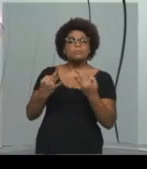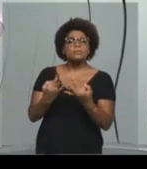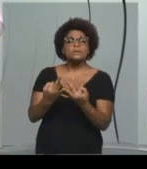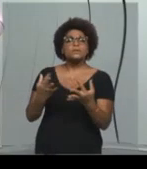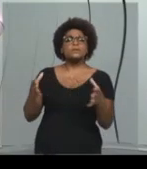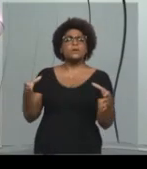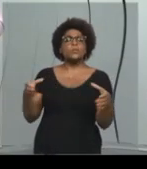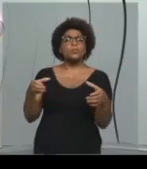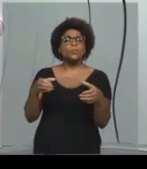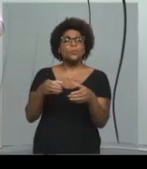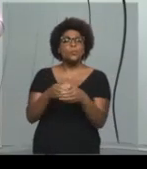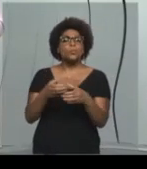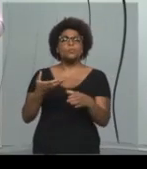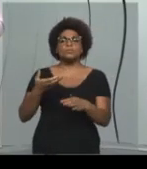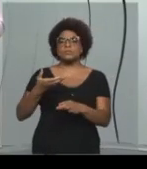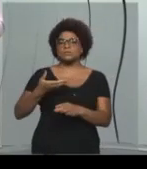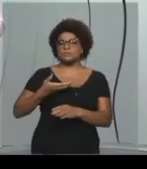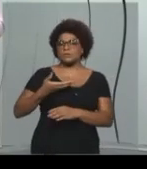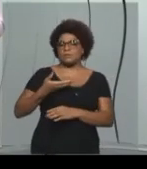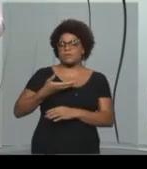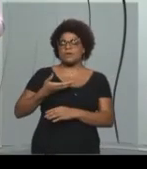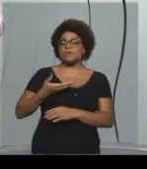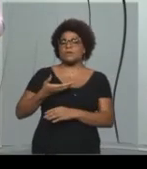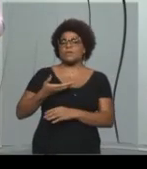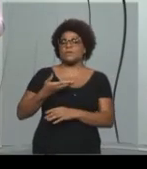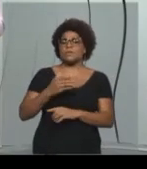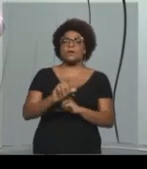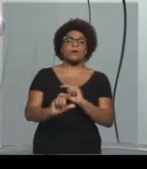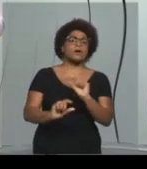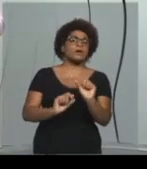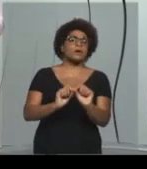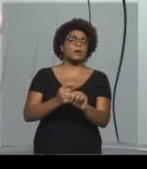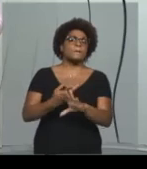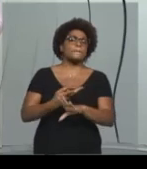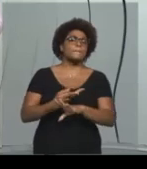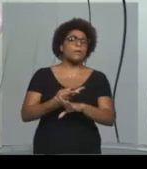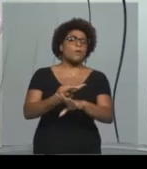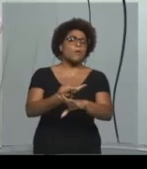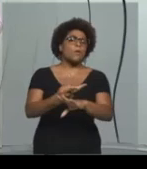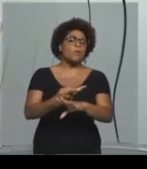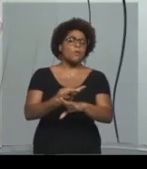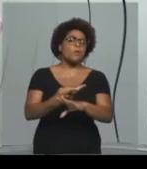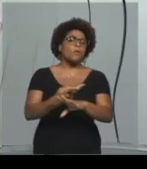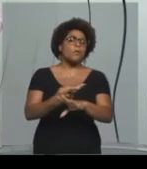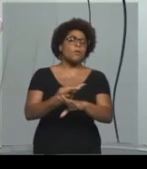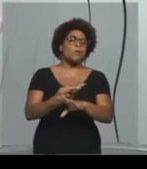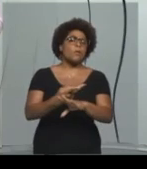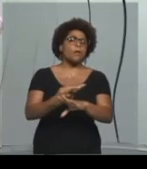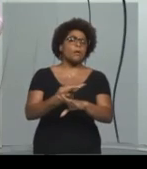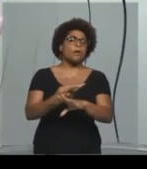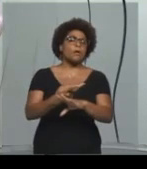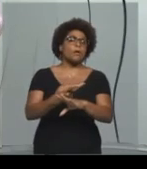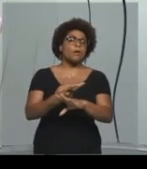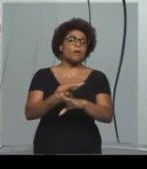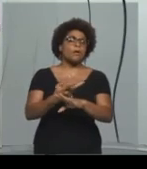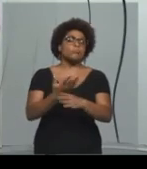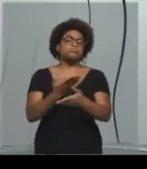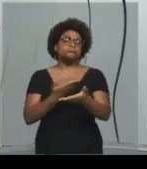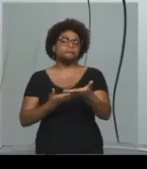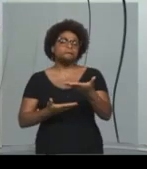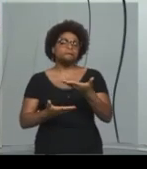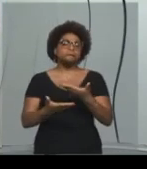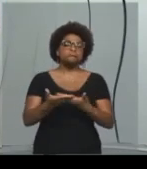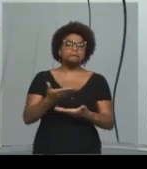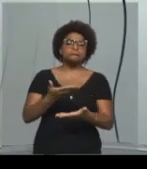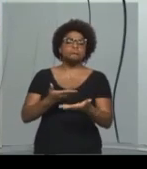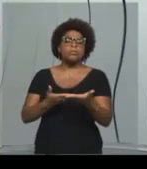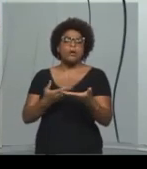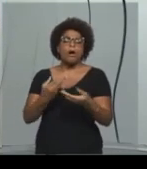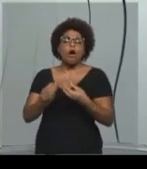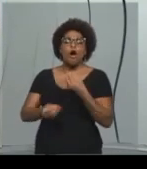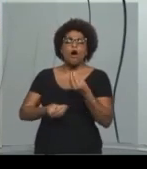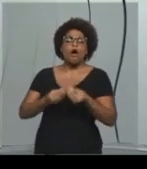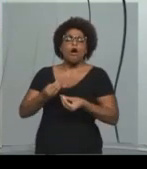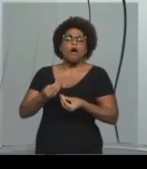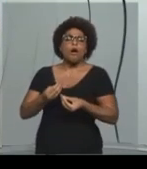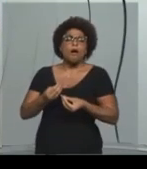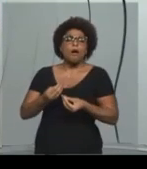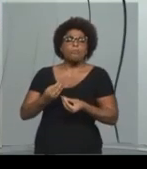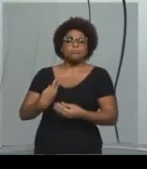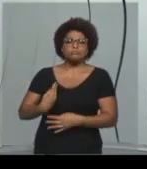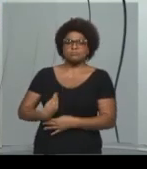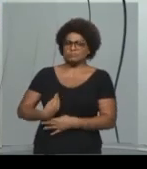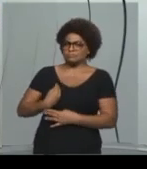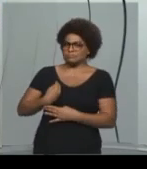amigos que procuram lidar com questões da existência, lidar com questões da vida,